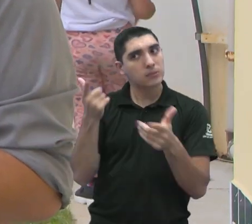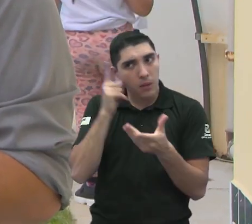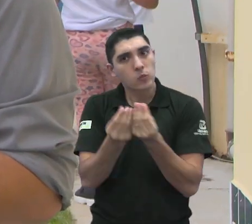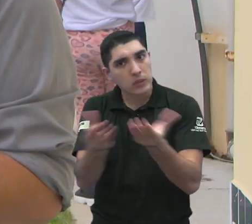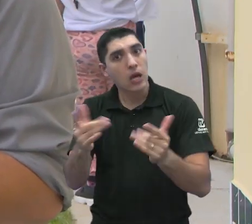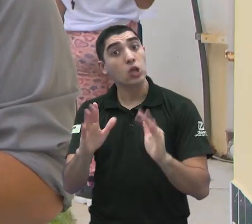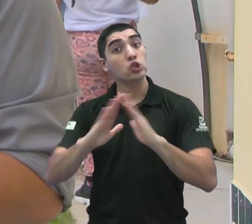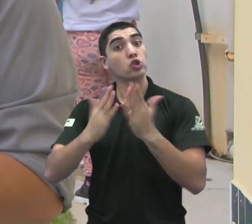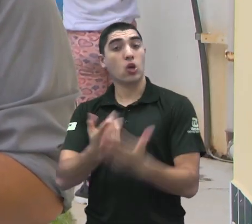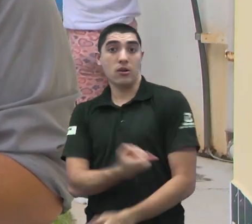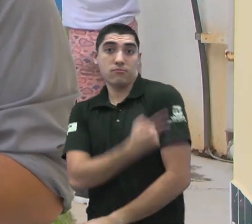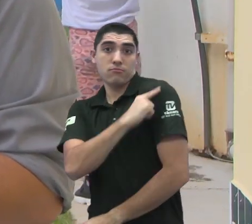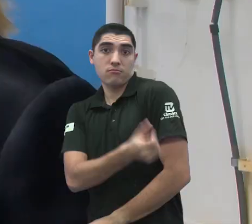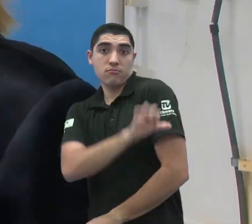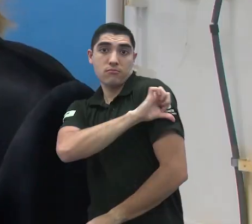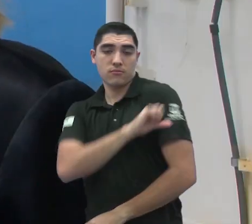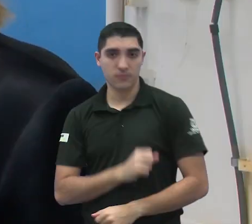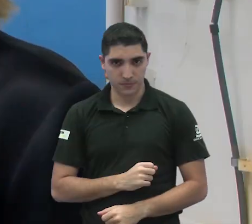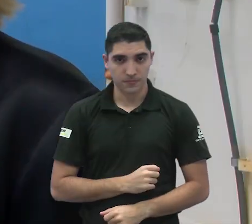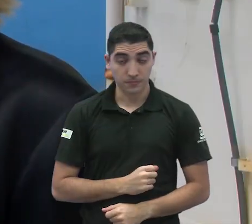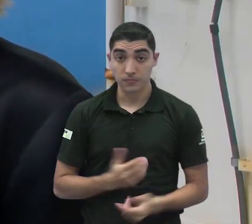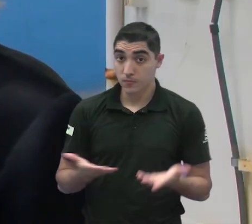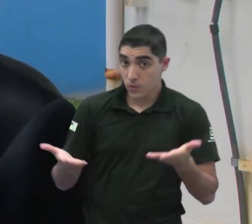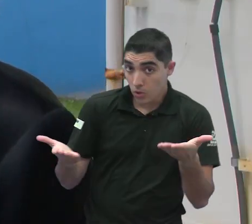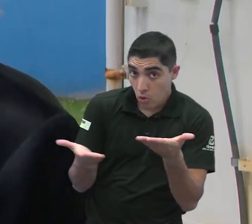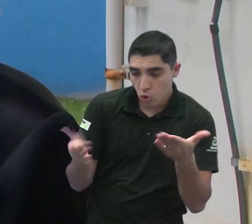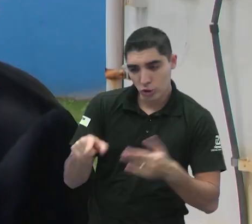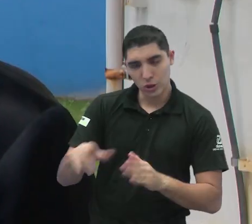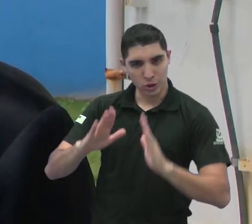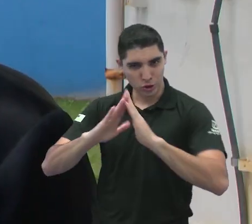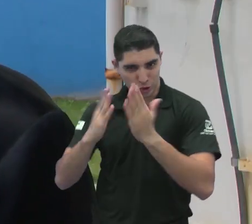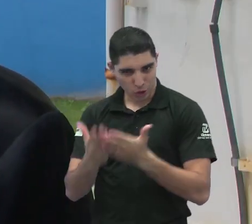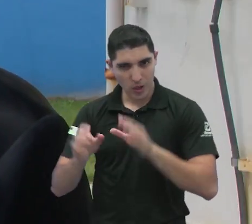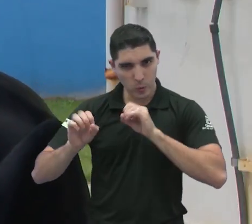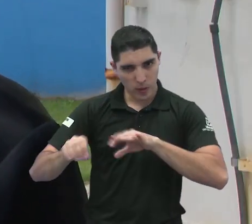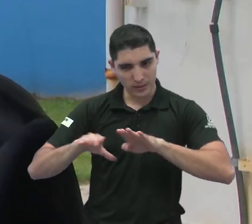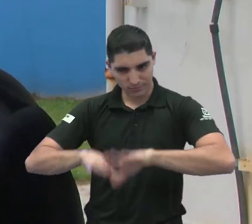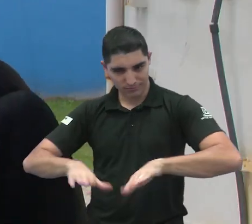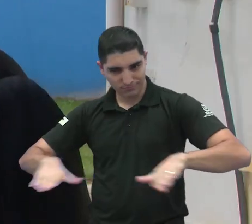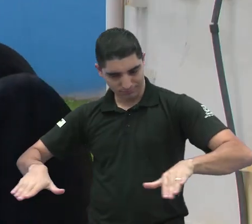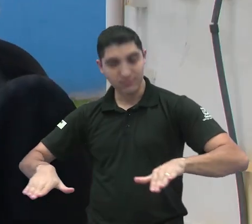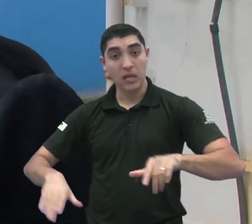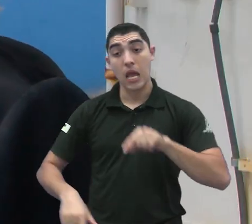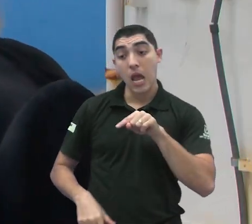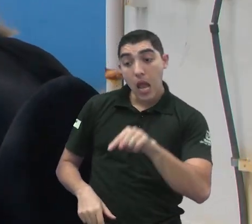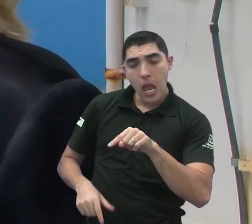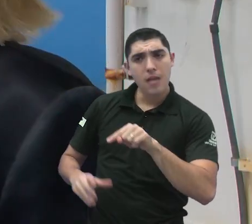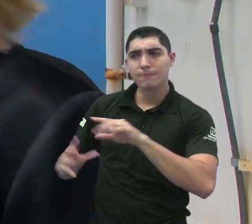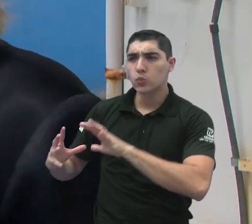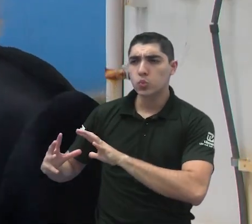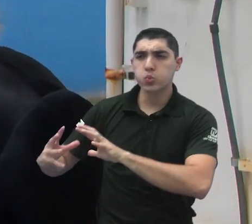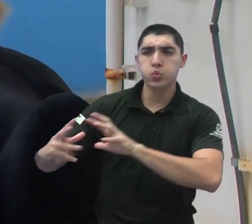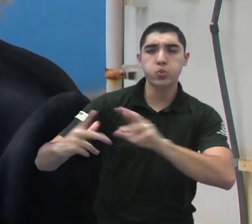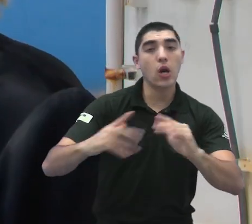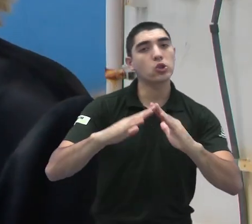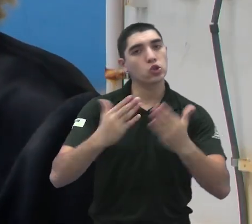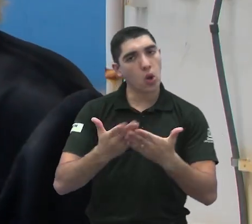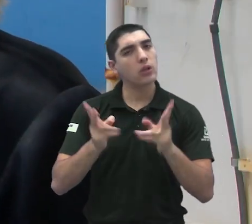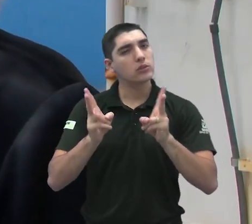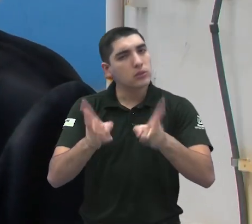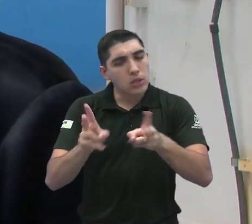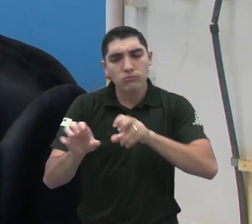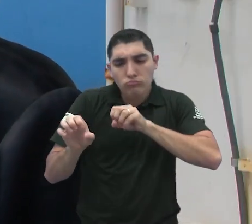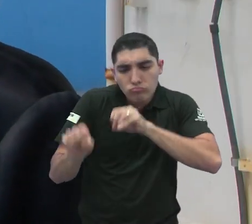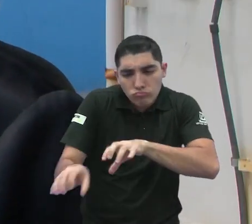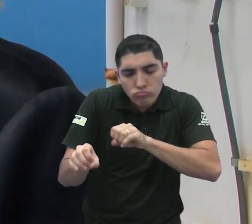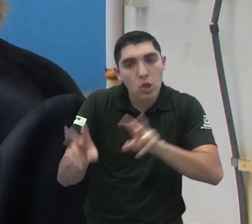as de ensino fundamental. Que hoje, do ensino infantil, da educação infantil ao ensino fundamental, todas as escolas